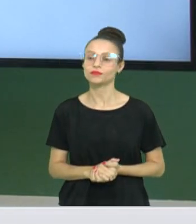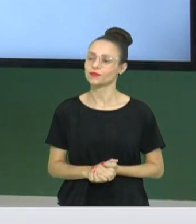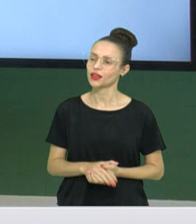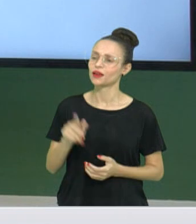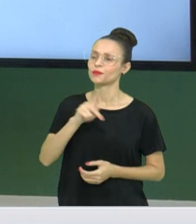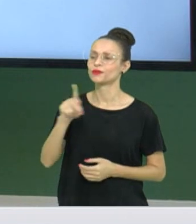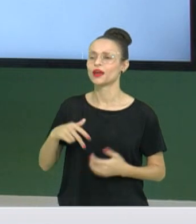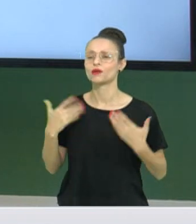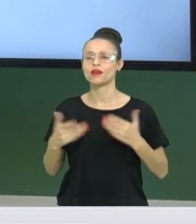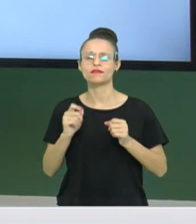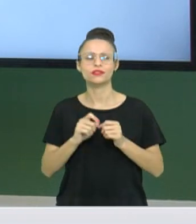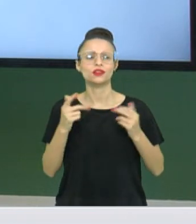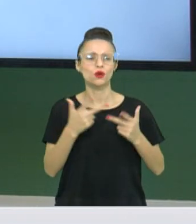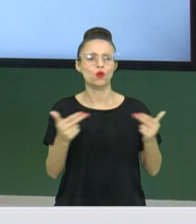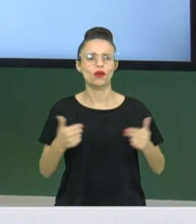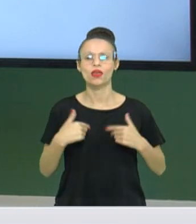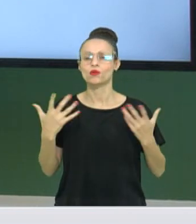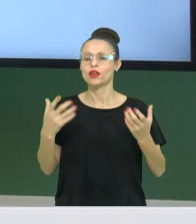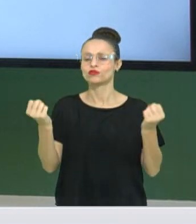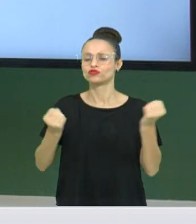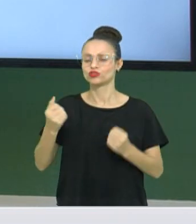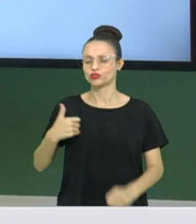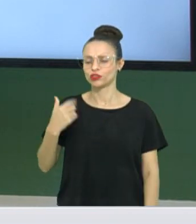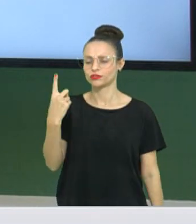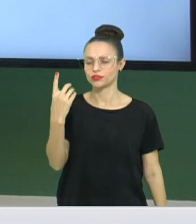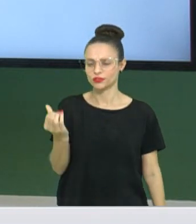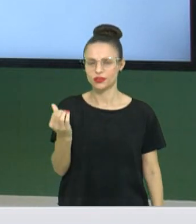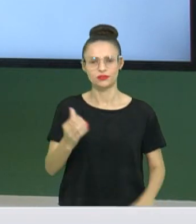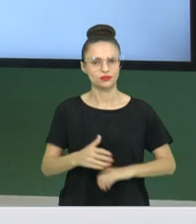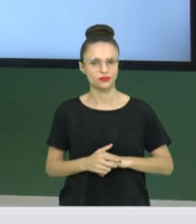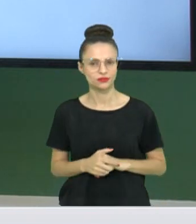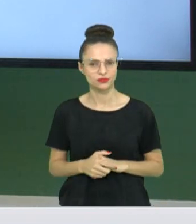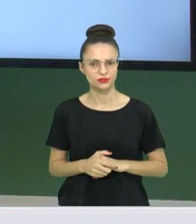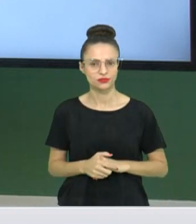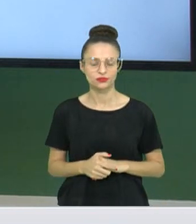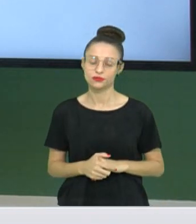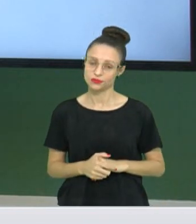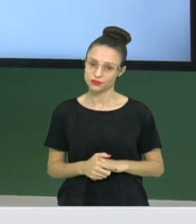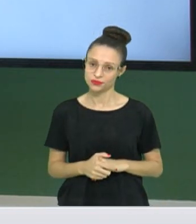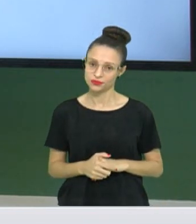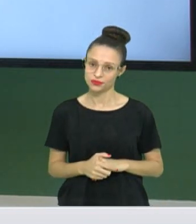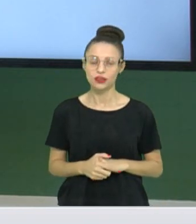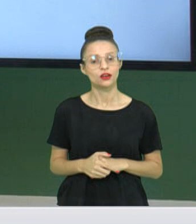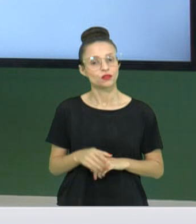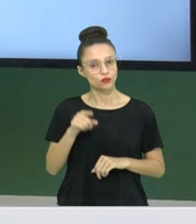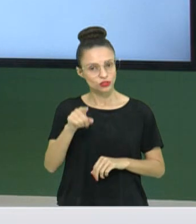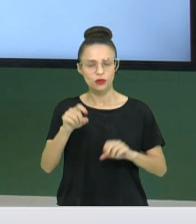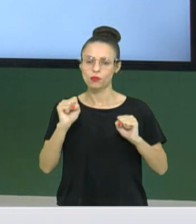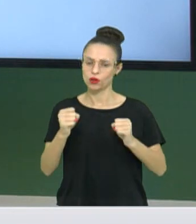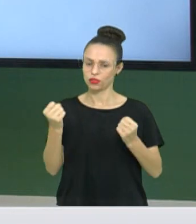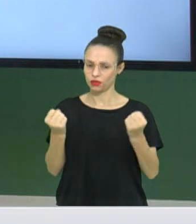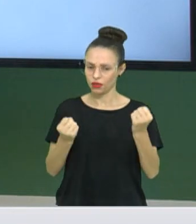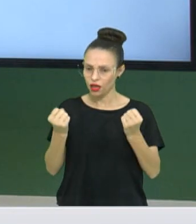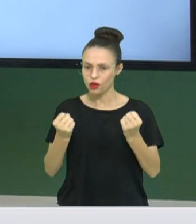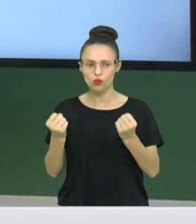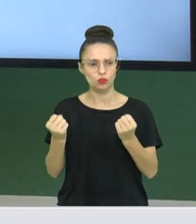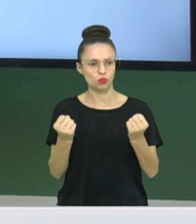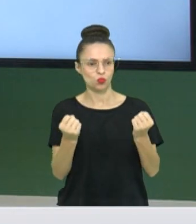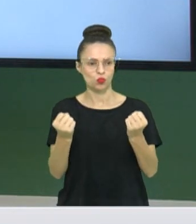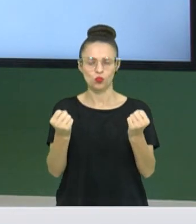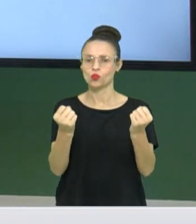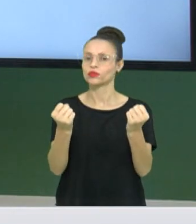professor, mas eu quero fazer tal coisa, eu quero dirigir com 16 anos. Tá, você pode guiar o seu carro, pode guiar o